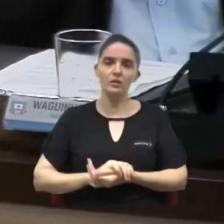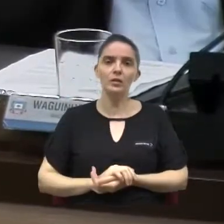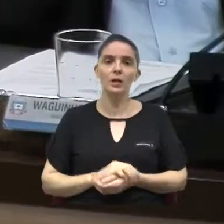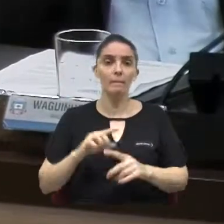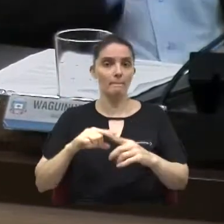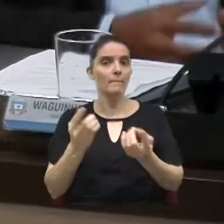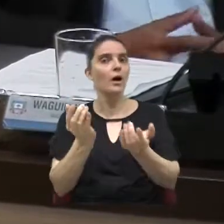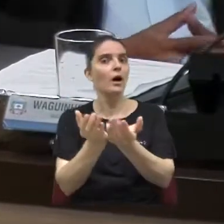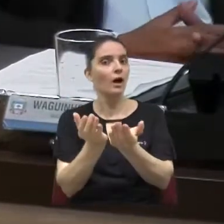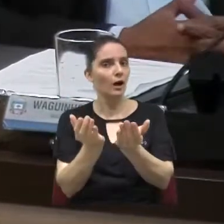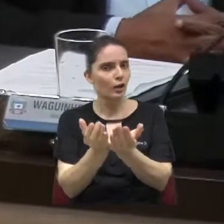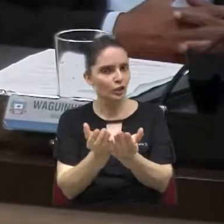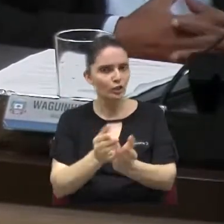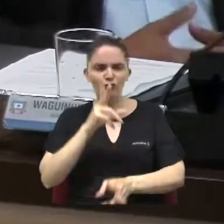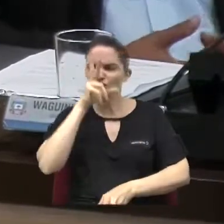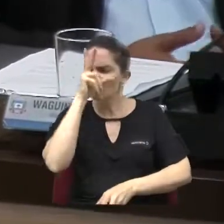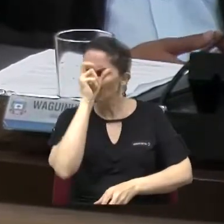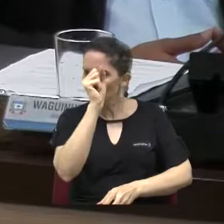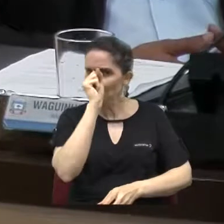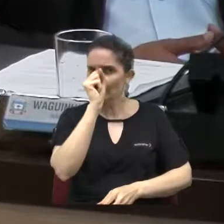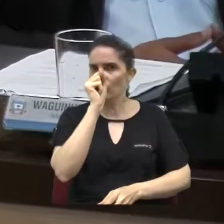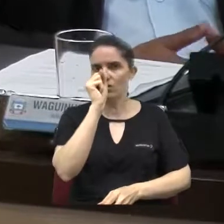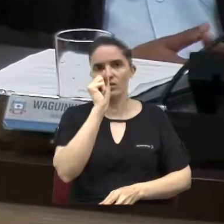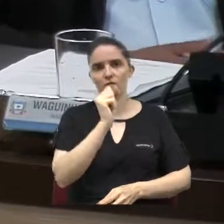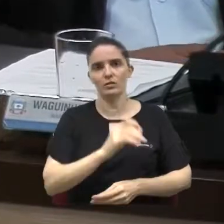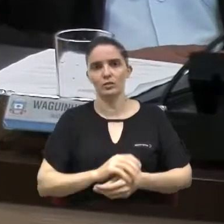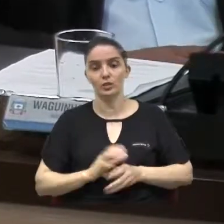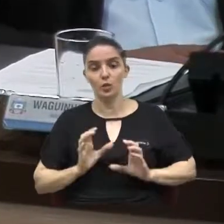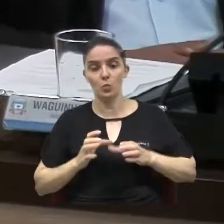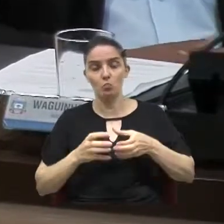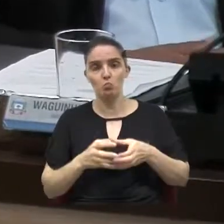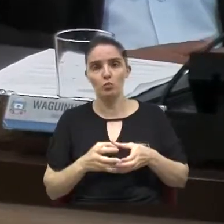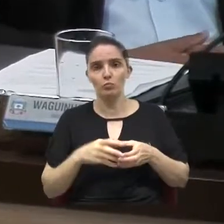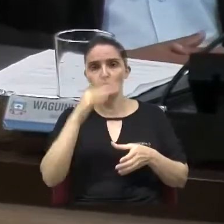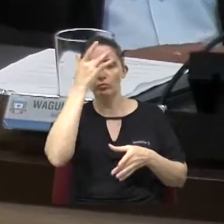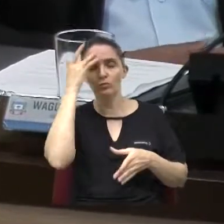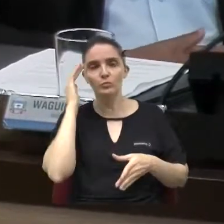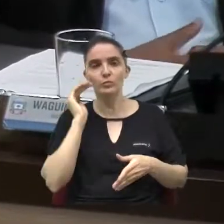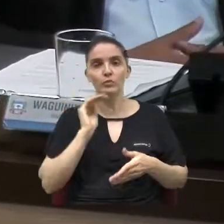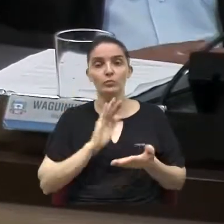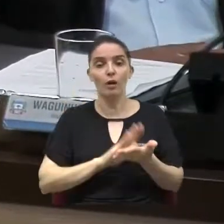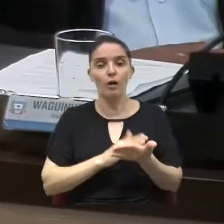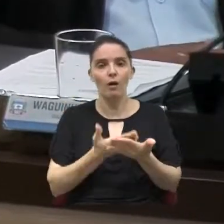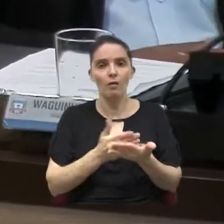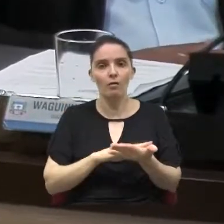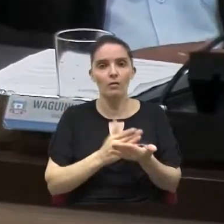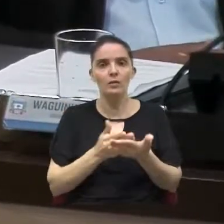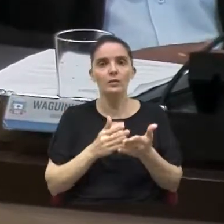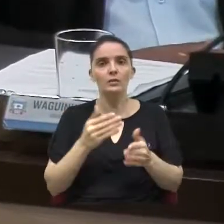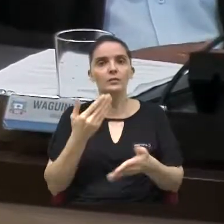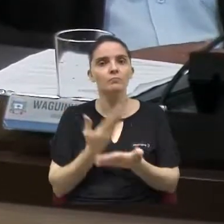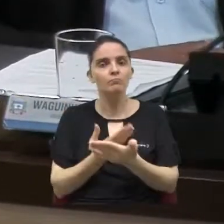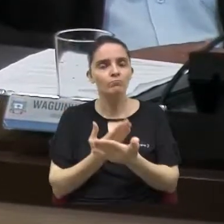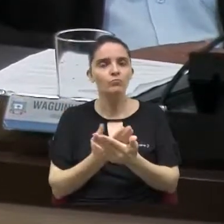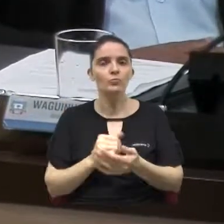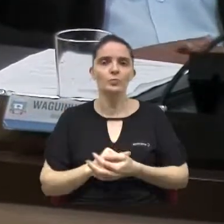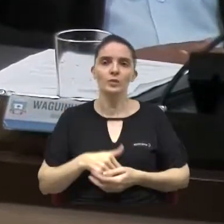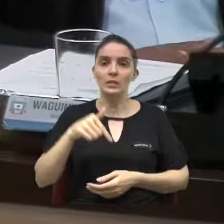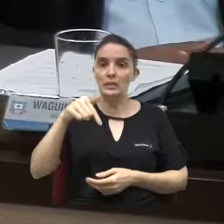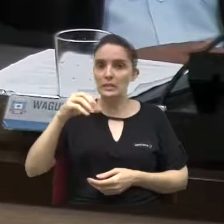na evangélica é muito forte, cerca de 70% dos alunos que recebemos no